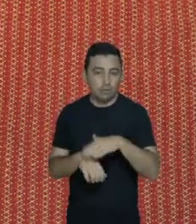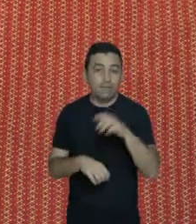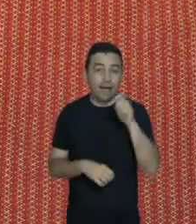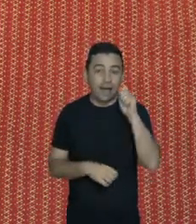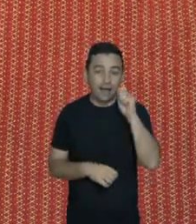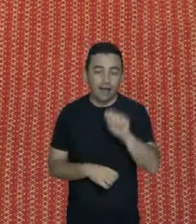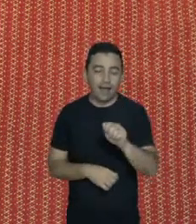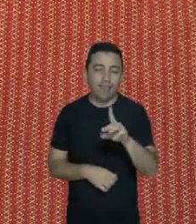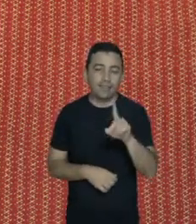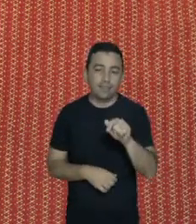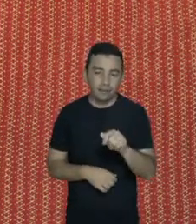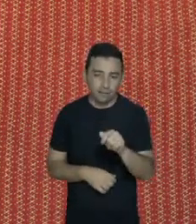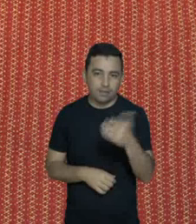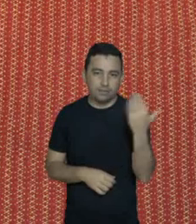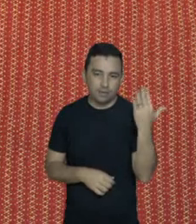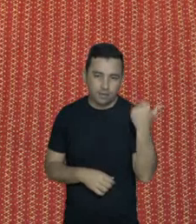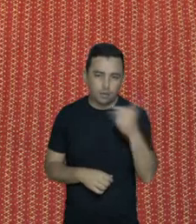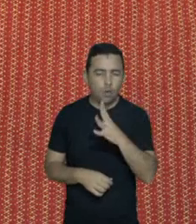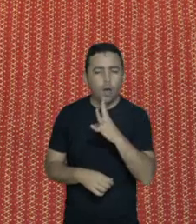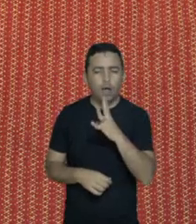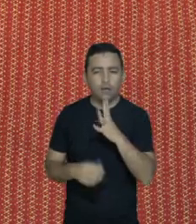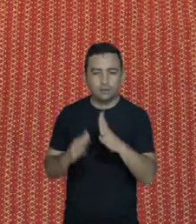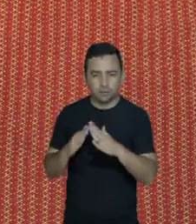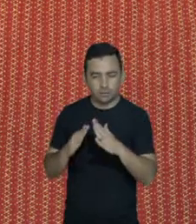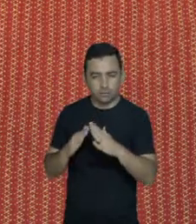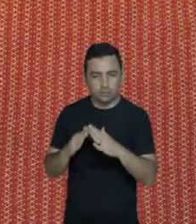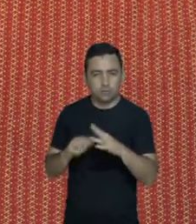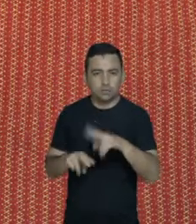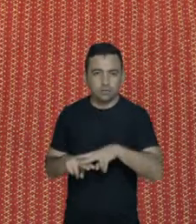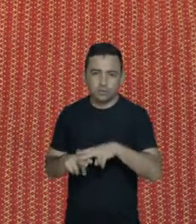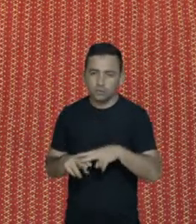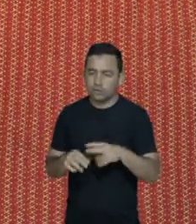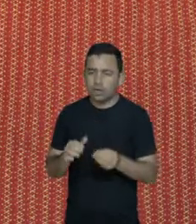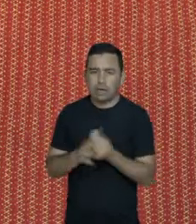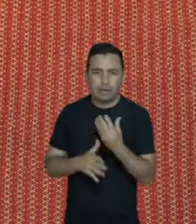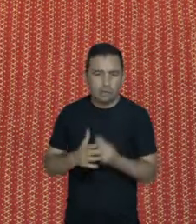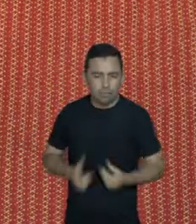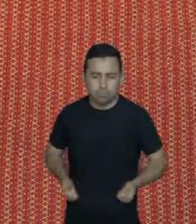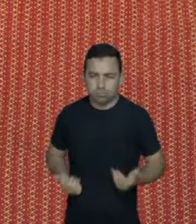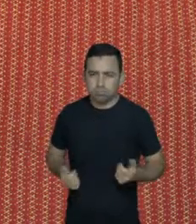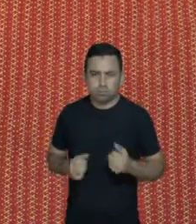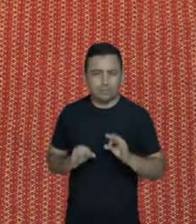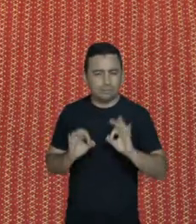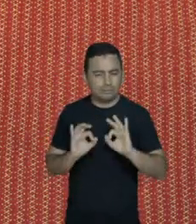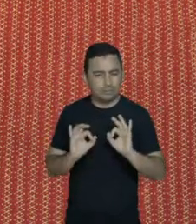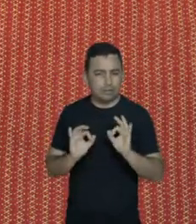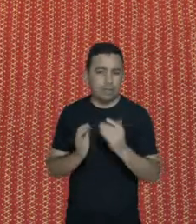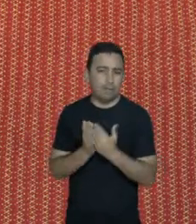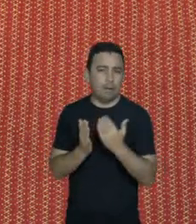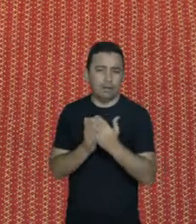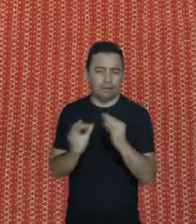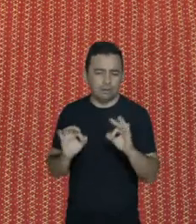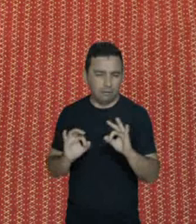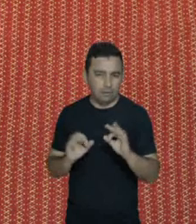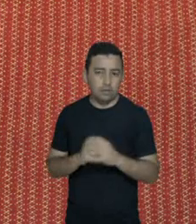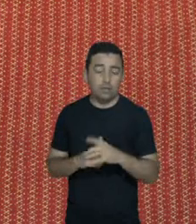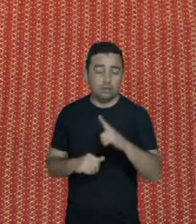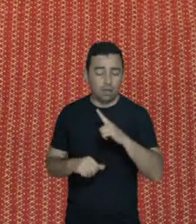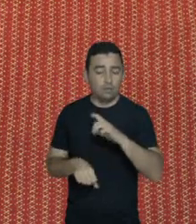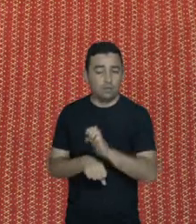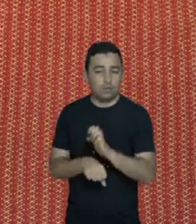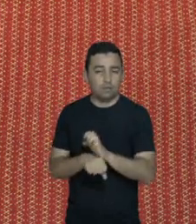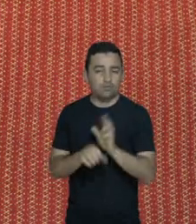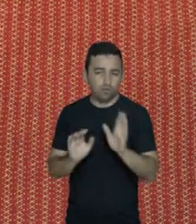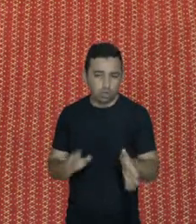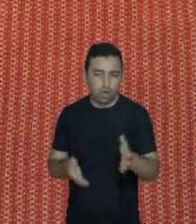o sistema prisional, e isso não acarreta em criação de despesa nenhuma. O Estado já tem os meios para poder